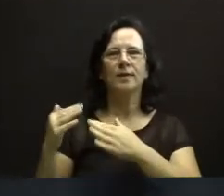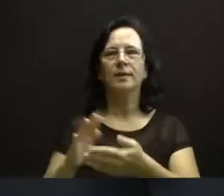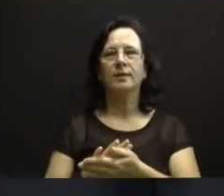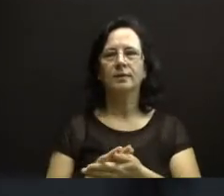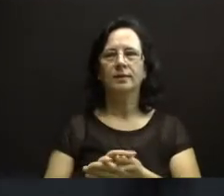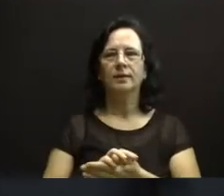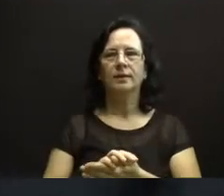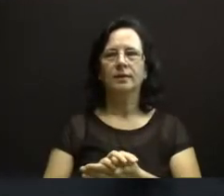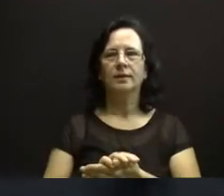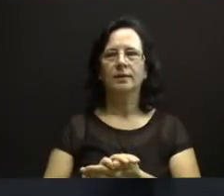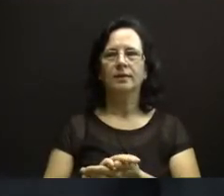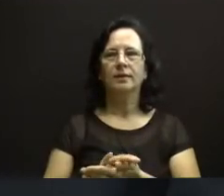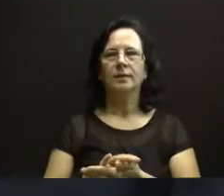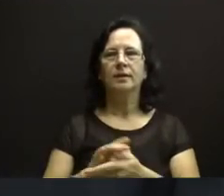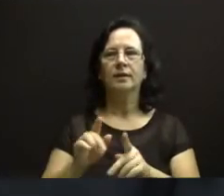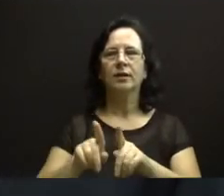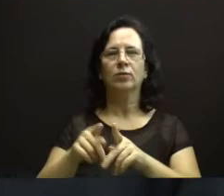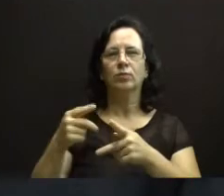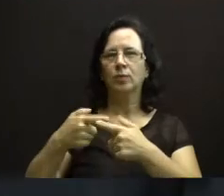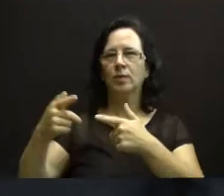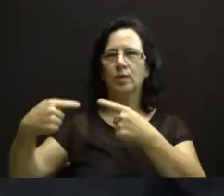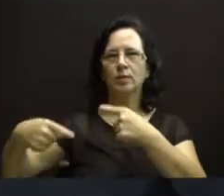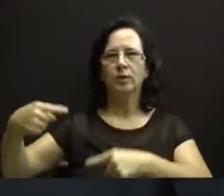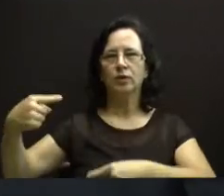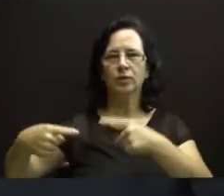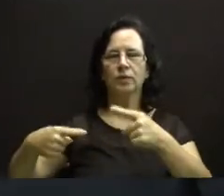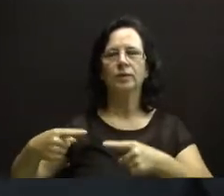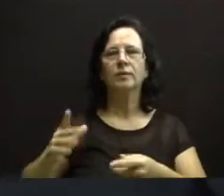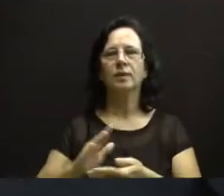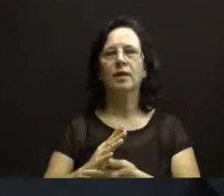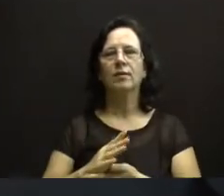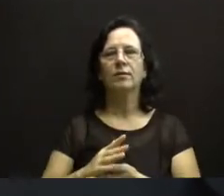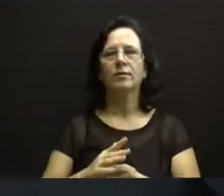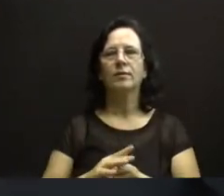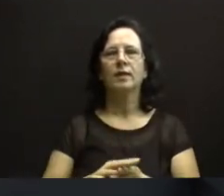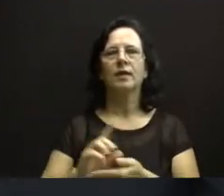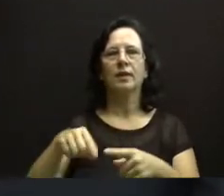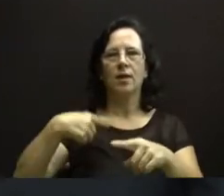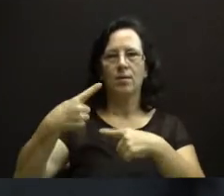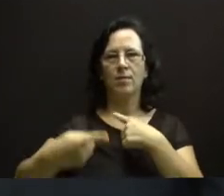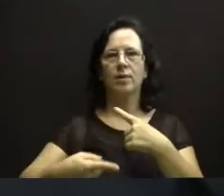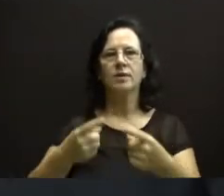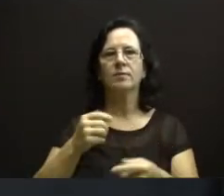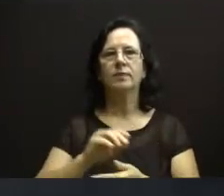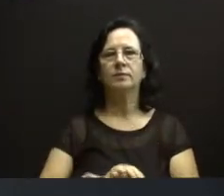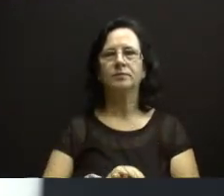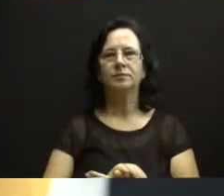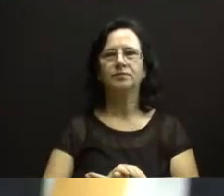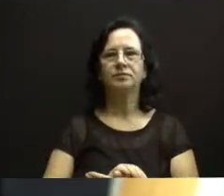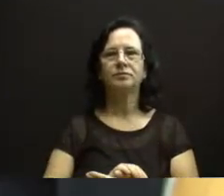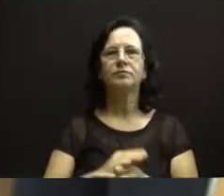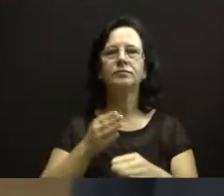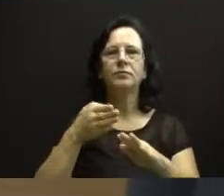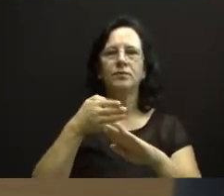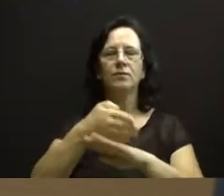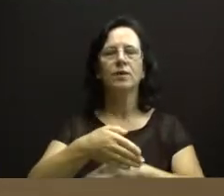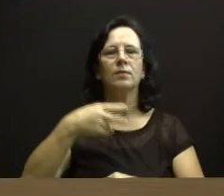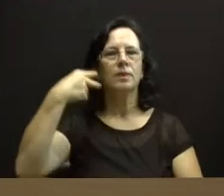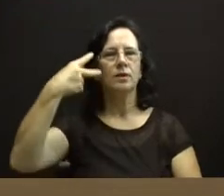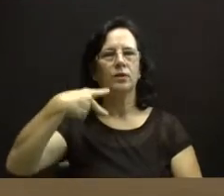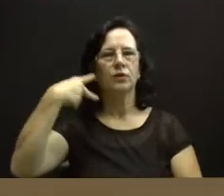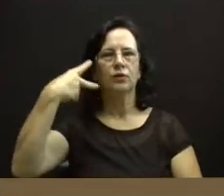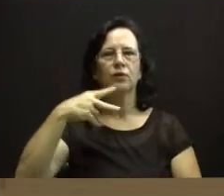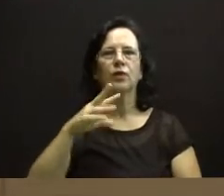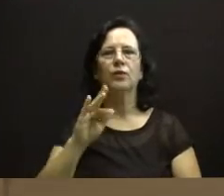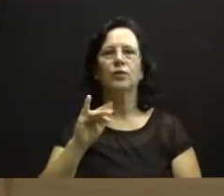valendo é que é a questões políticas que estão sendo discutidas na praça até a próxima até a próximo abraço a todos muito bem tem uma disposição do vereador fábio